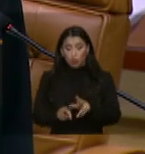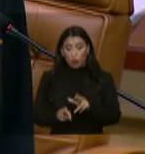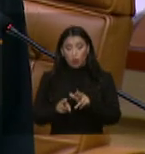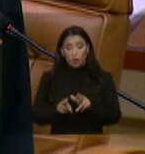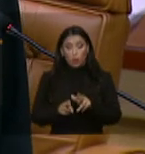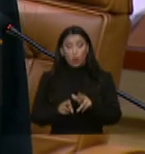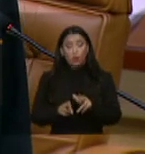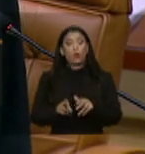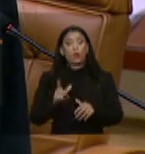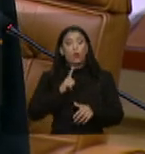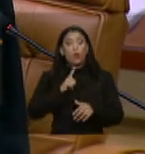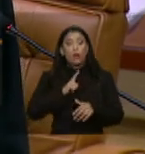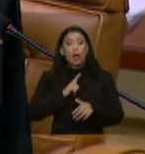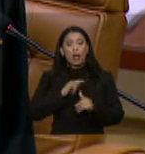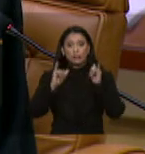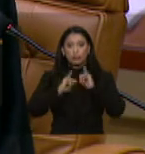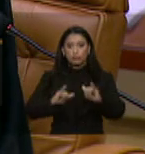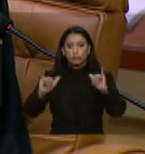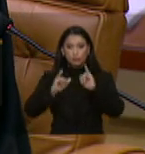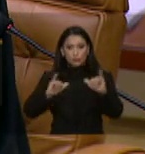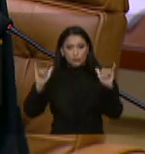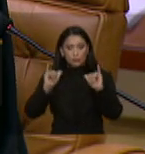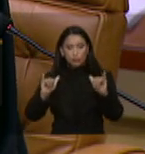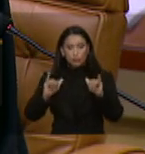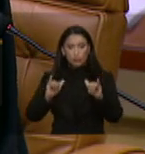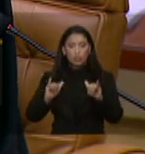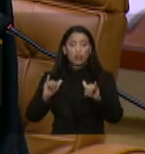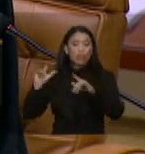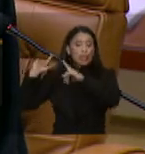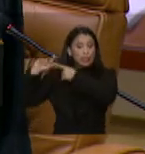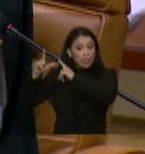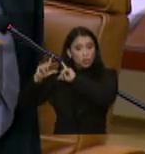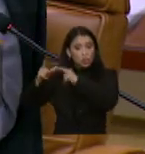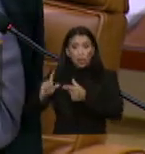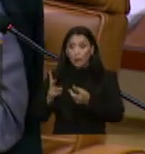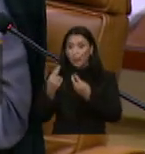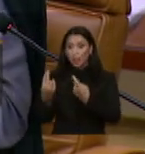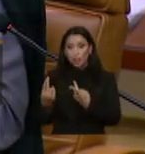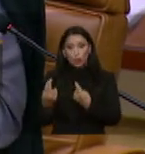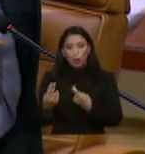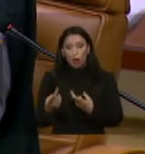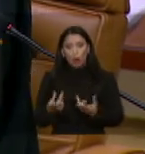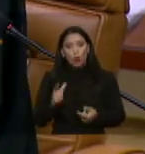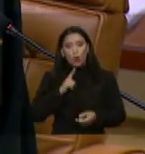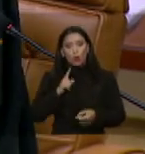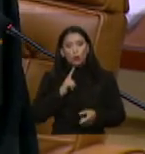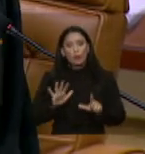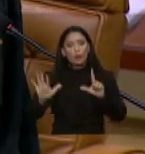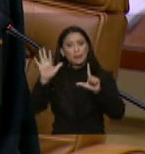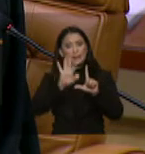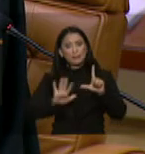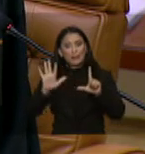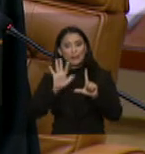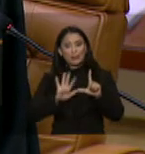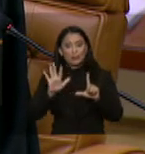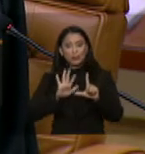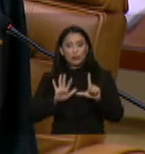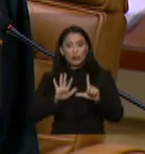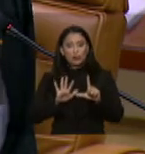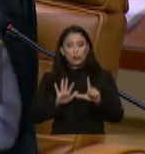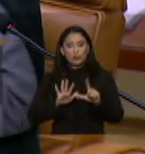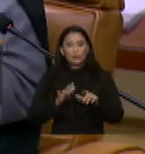deve ter também é com essas grandes plataformas com esse serviços é telemáticos e somente